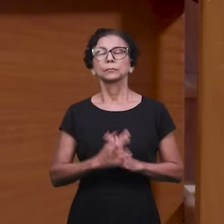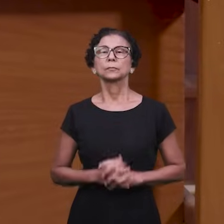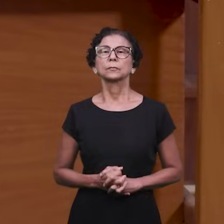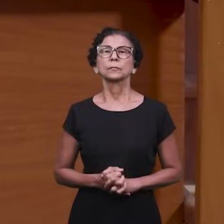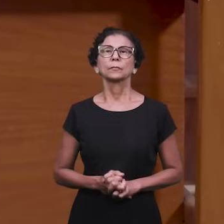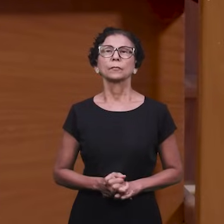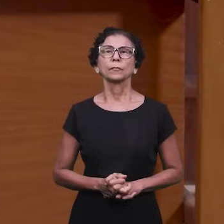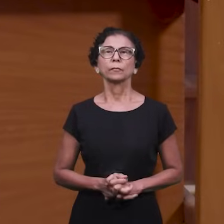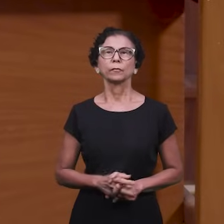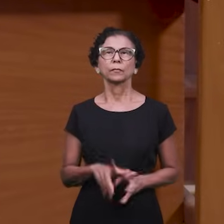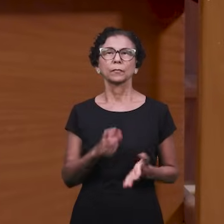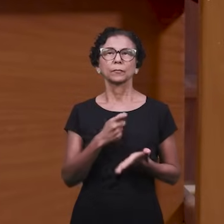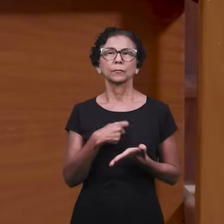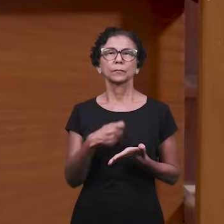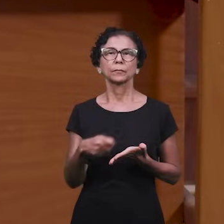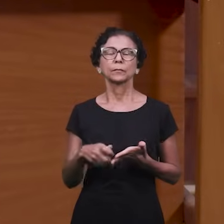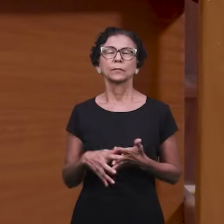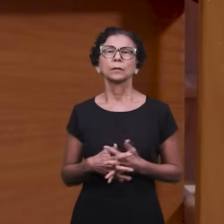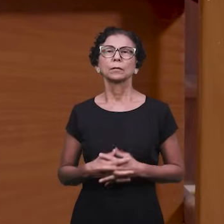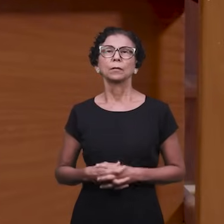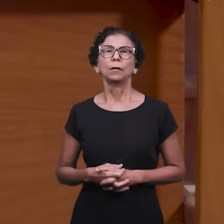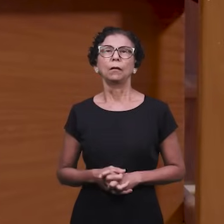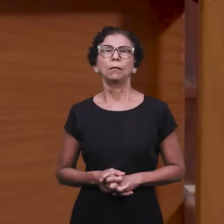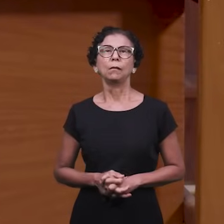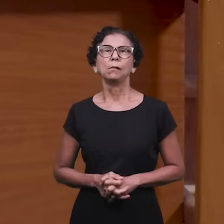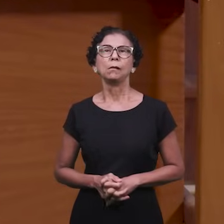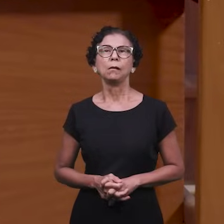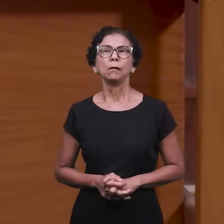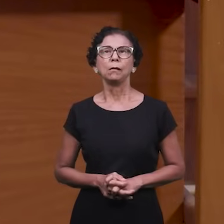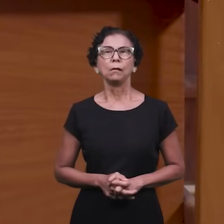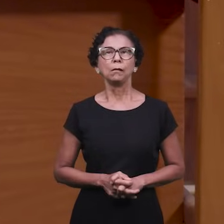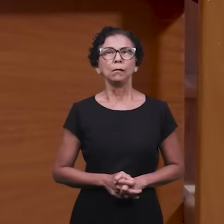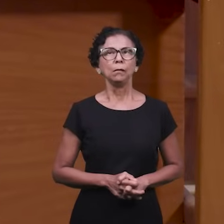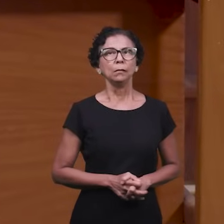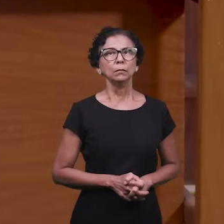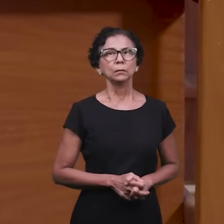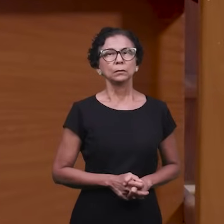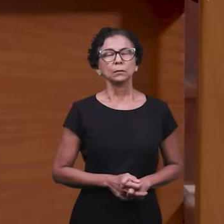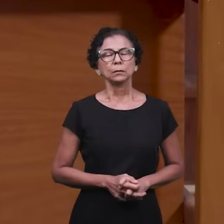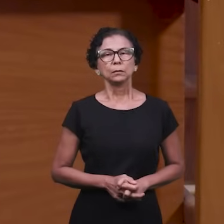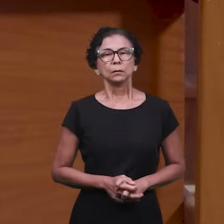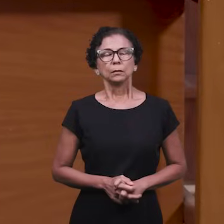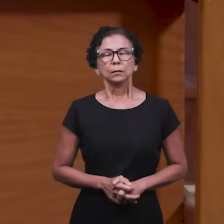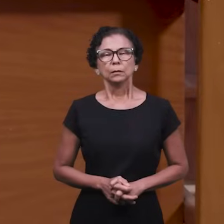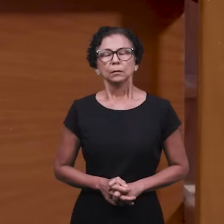eu anotei aqui, se um puder como projetar para os obreiros, primeiro